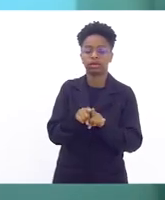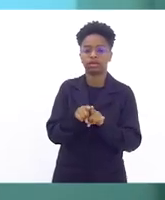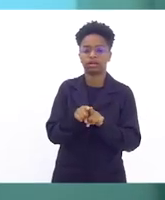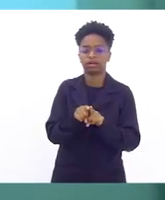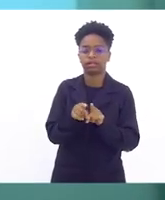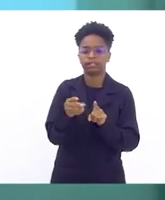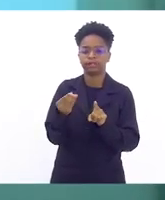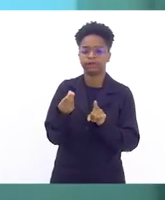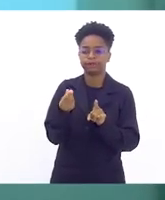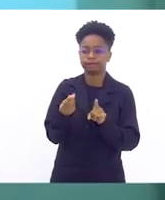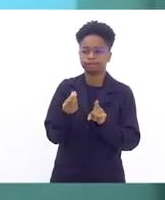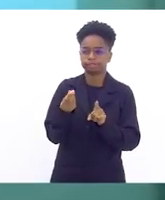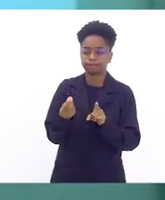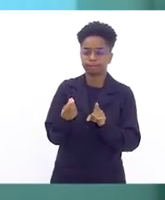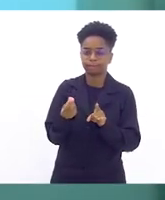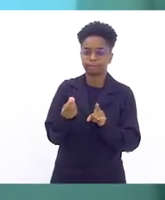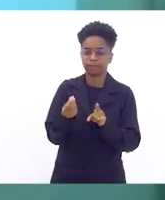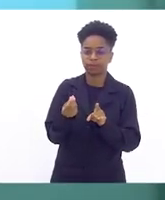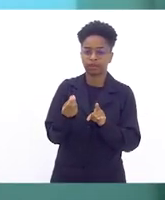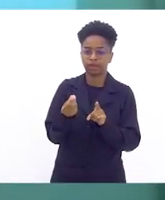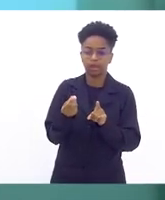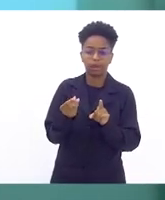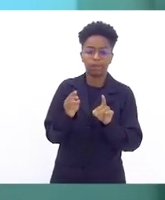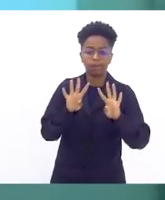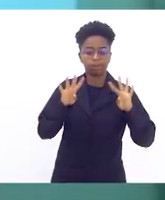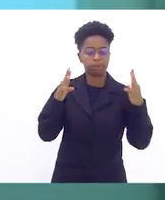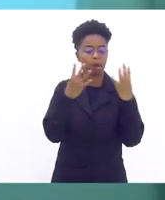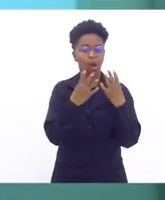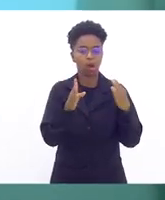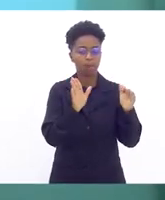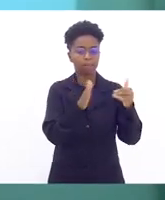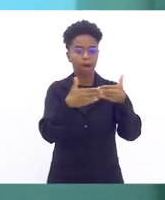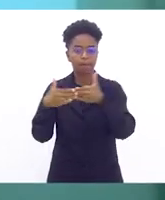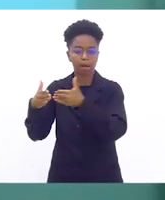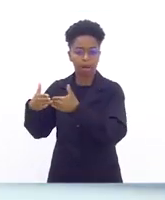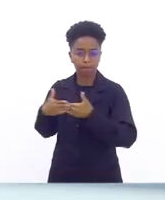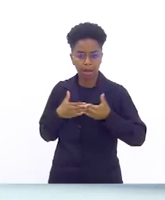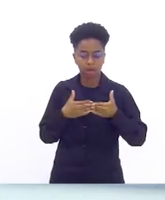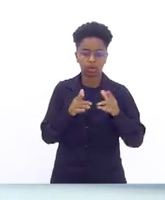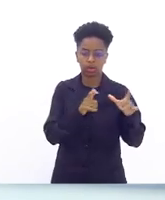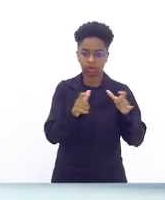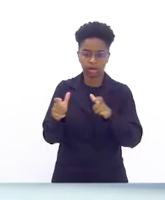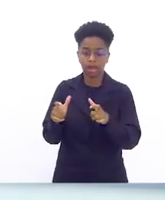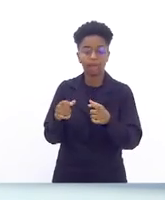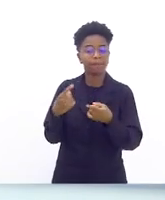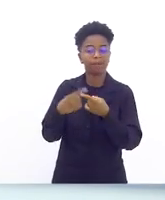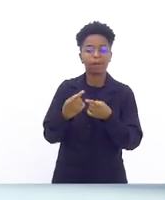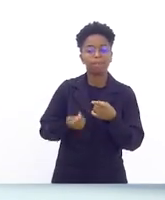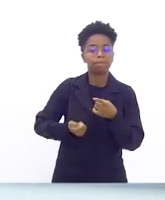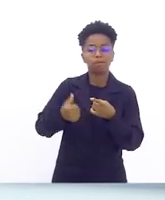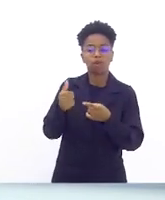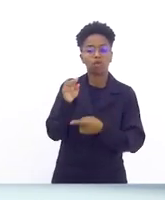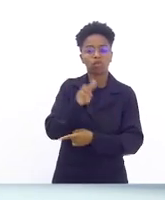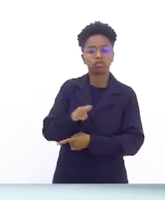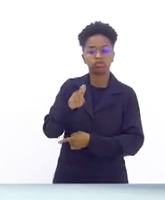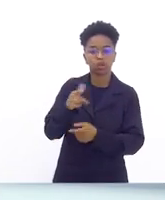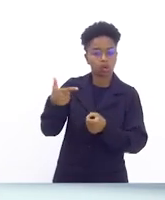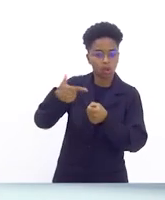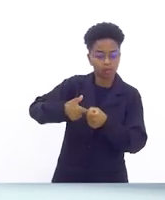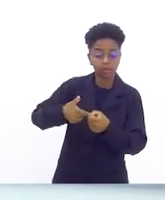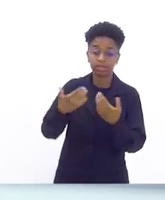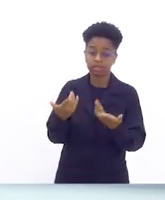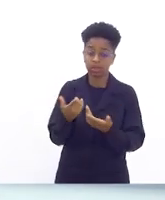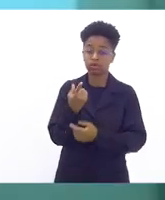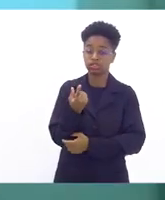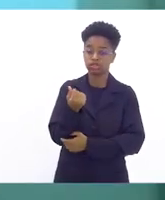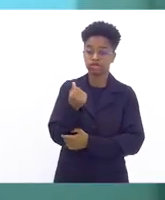do lockdown onde foi muito pouco é utilizado combustível na época então a receita